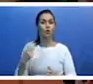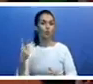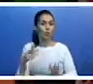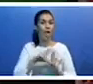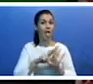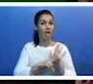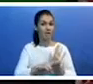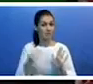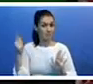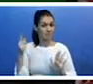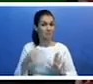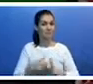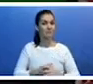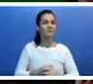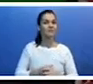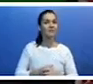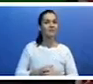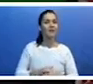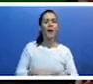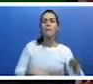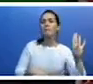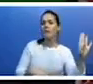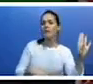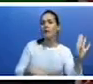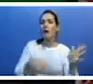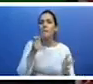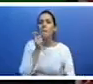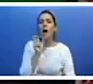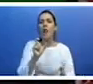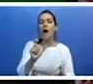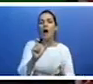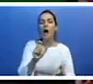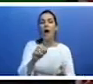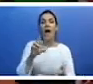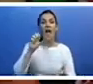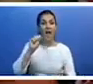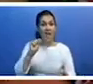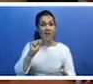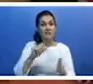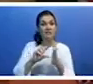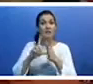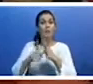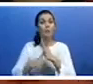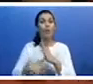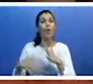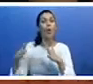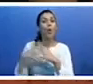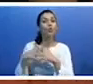Letra B. Escrevam as palavrinhas com S depois de consoante.